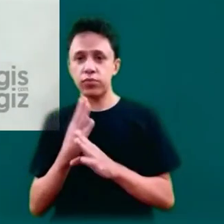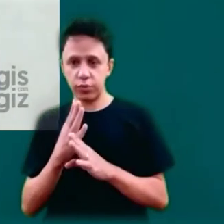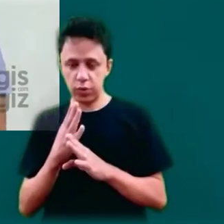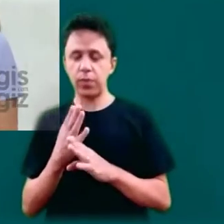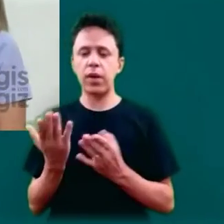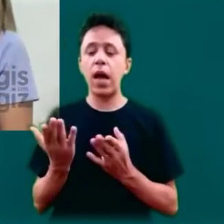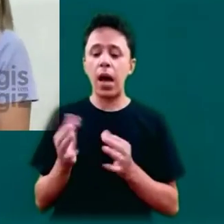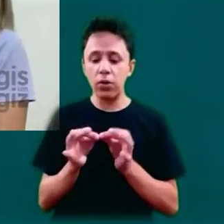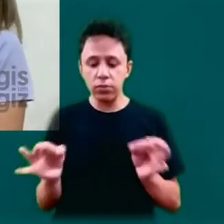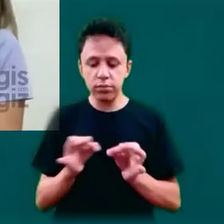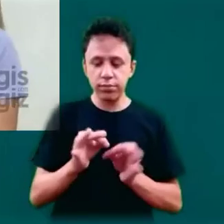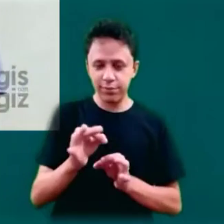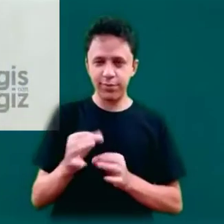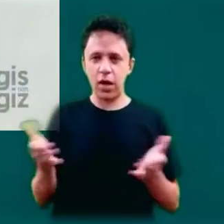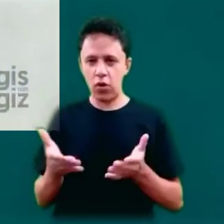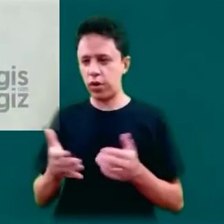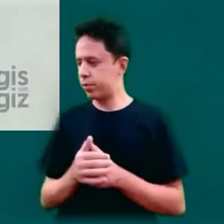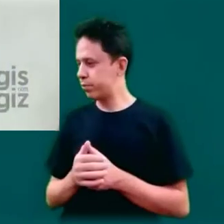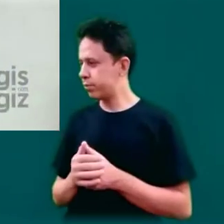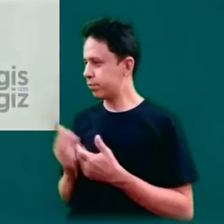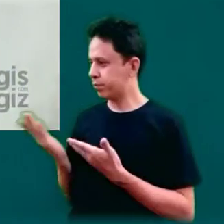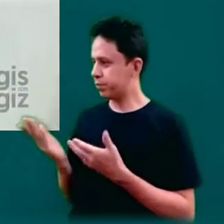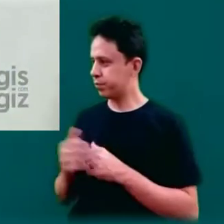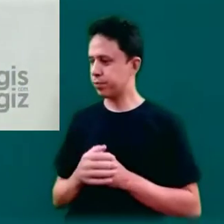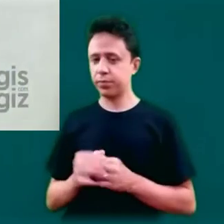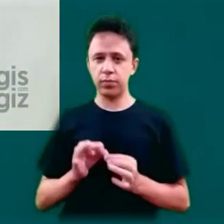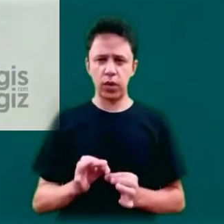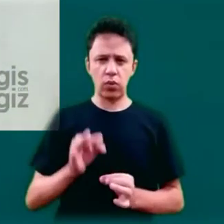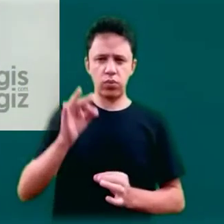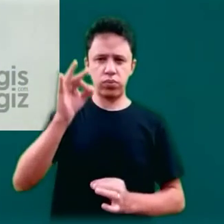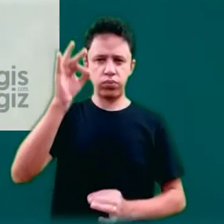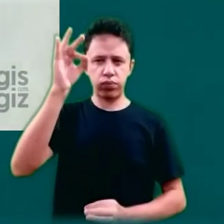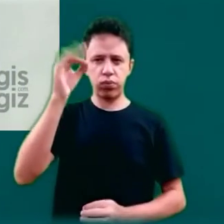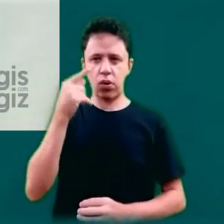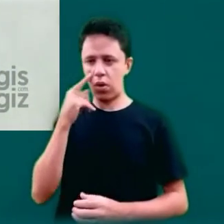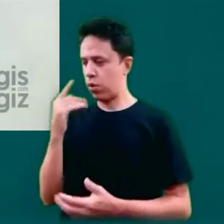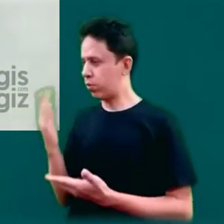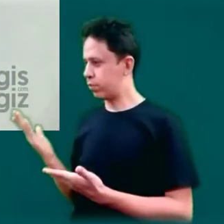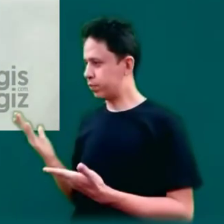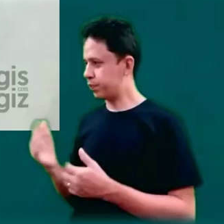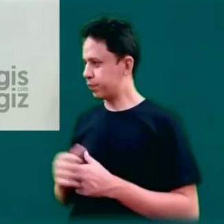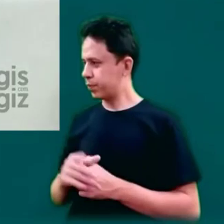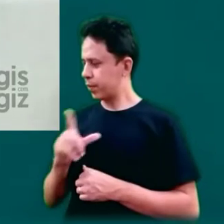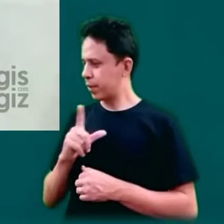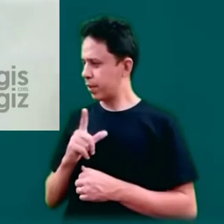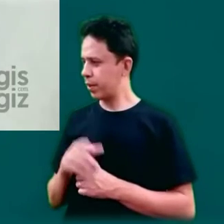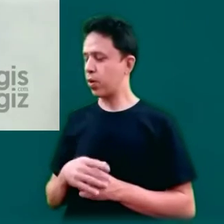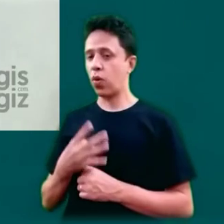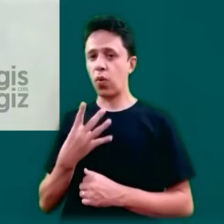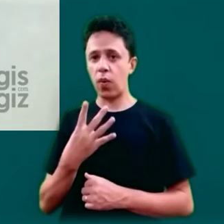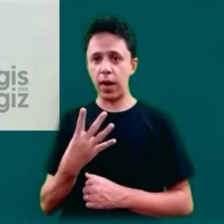pipa, e nós vamos medir agora, tá bom? Então vamos lá. Para medir a diagonal maior, então, essa parte vertical,